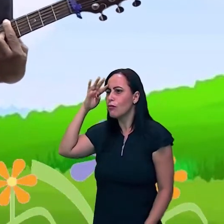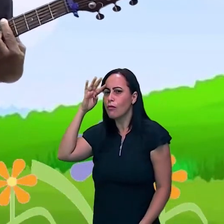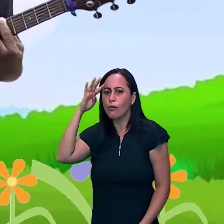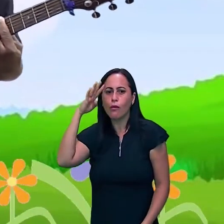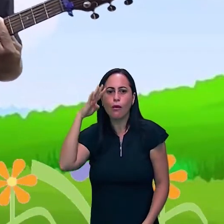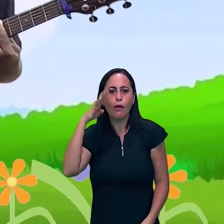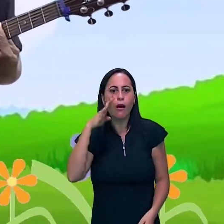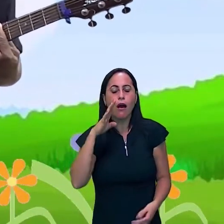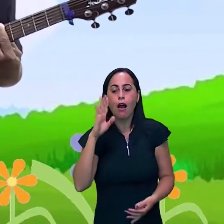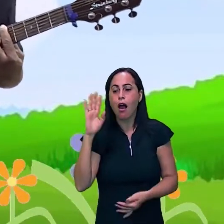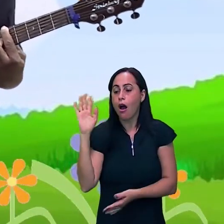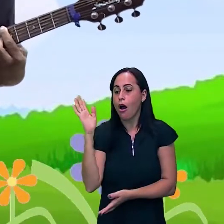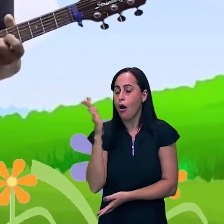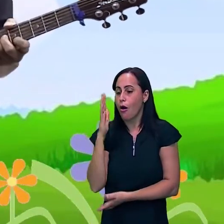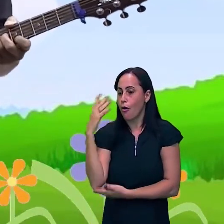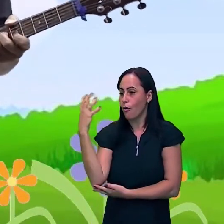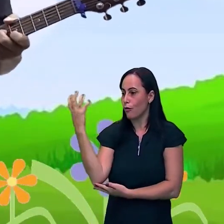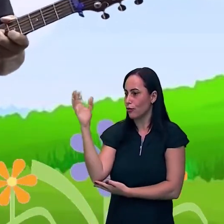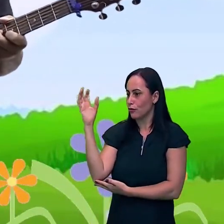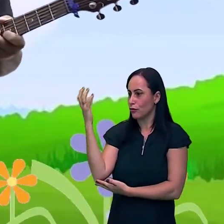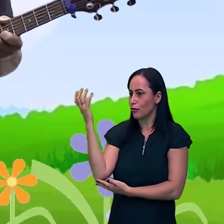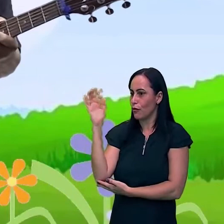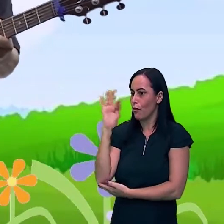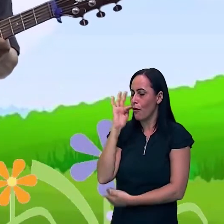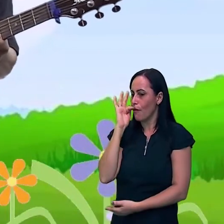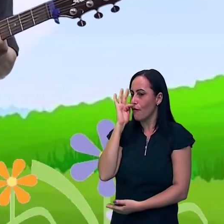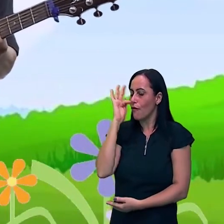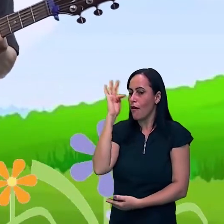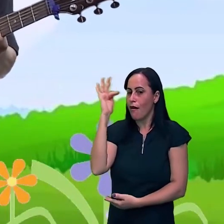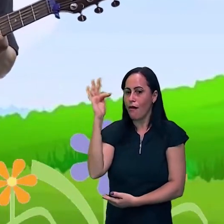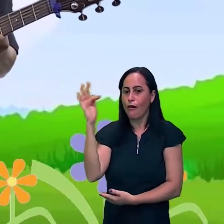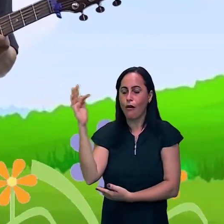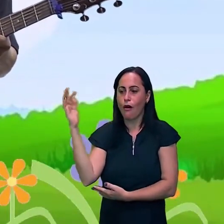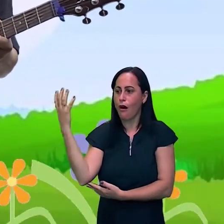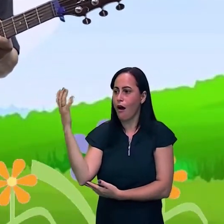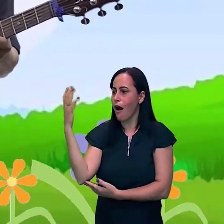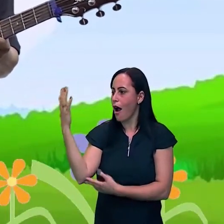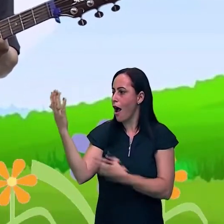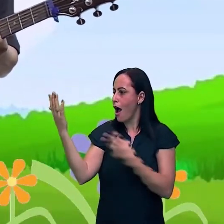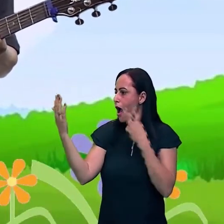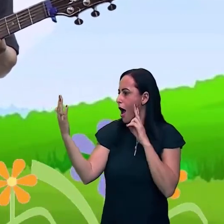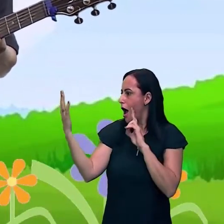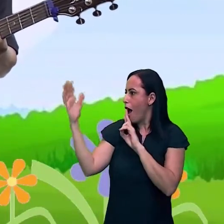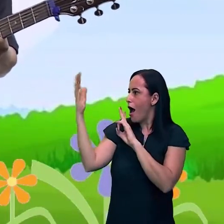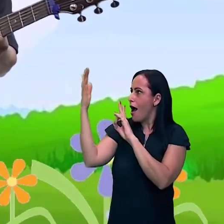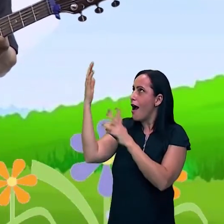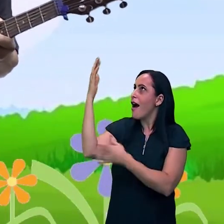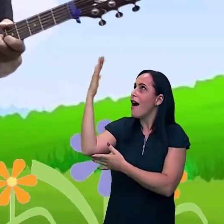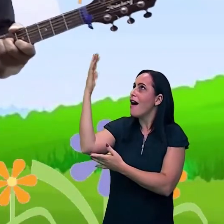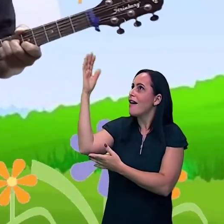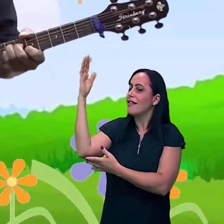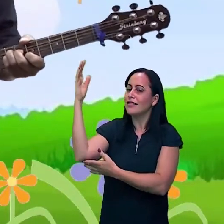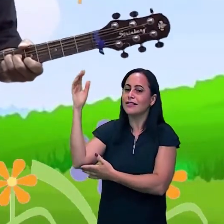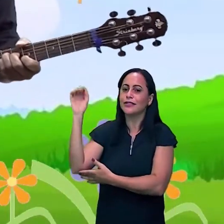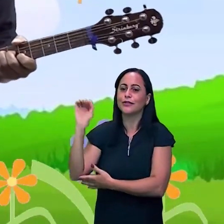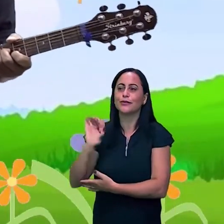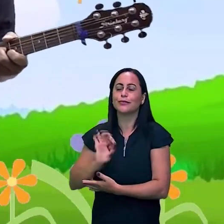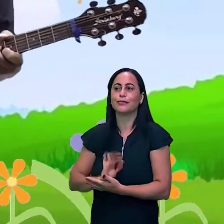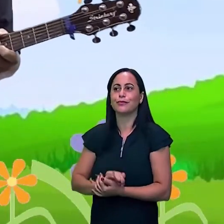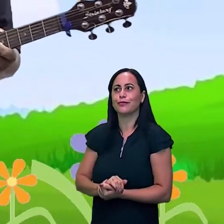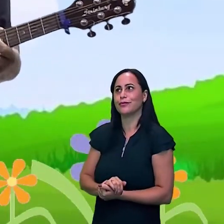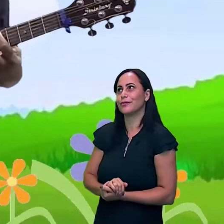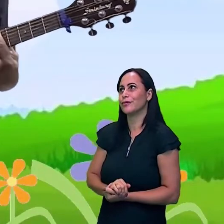a roseira no jardim. Viu que era bem alta e lhe